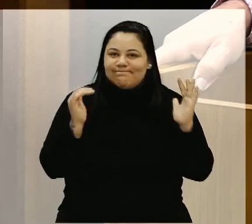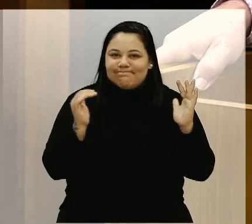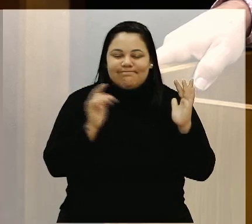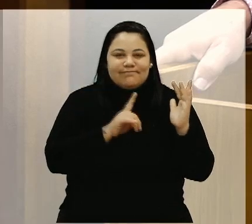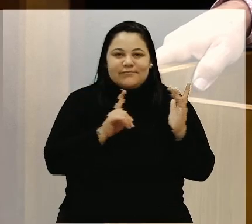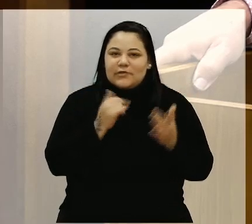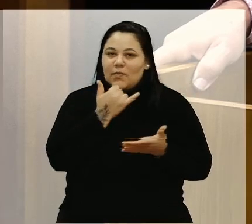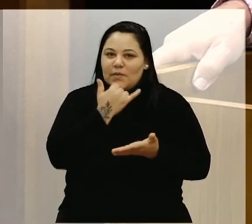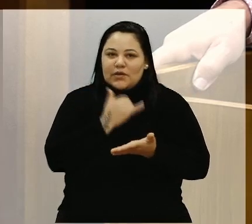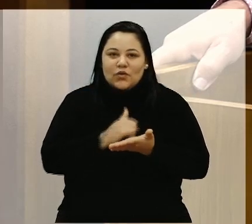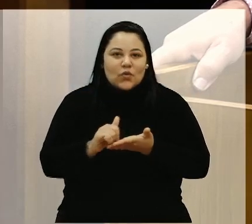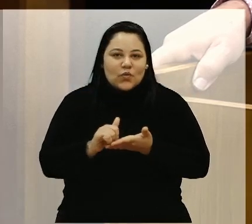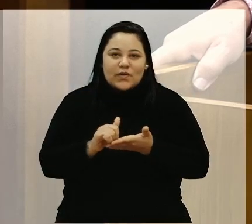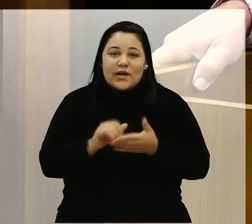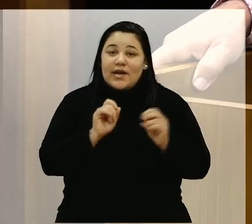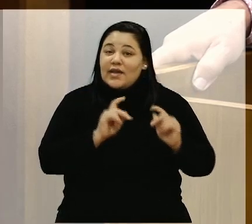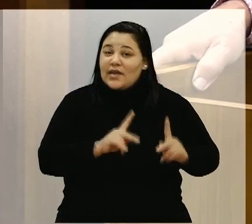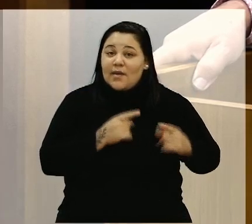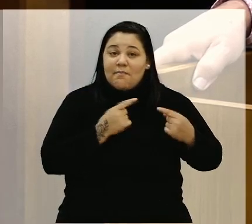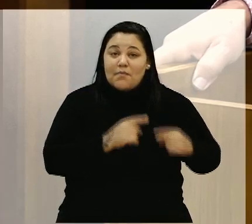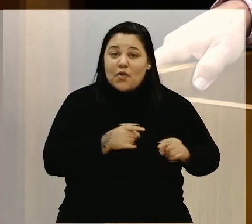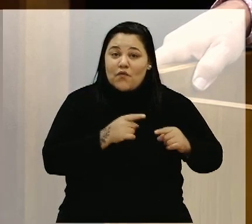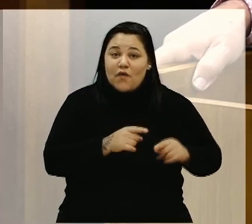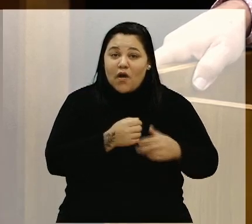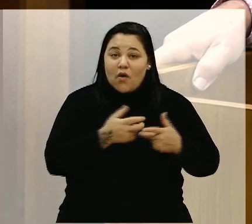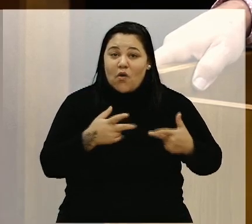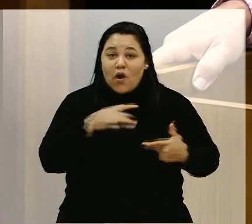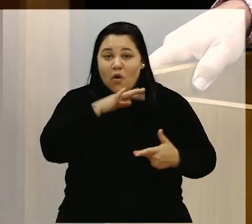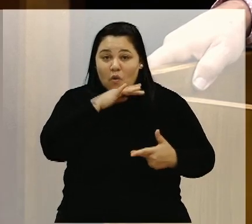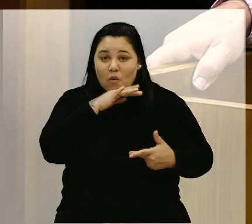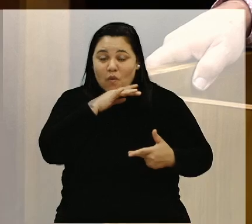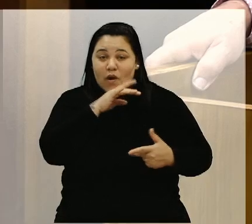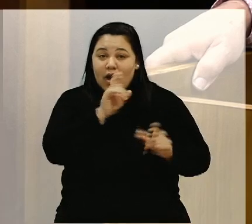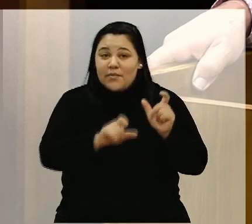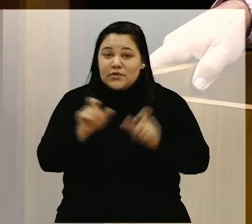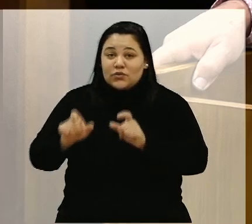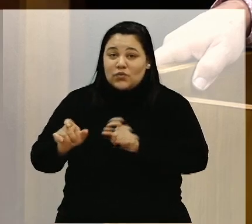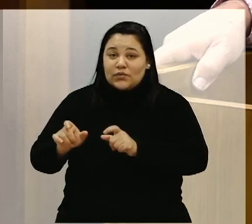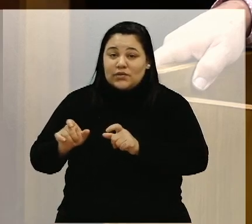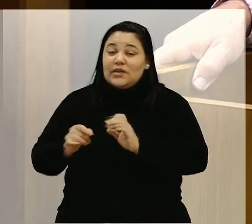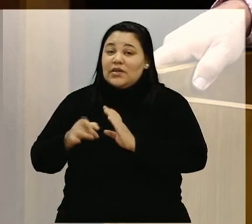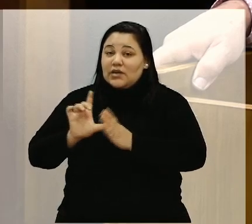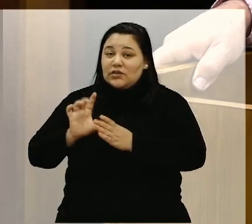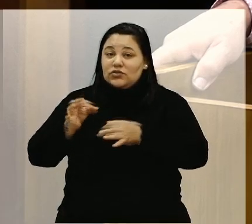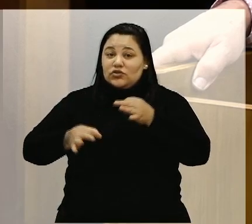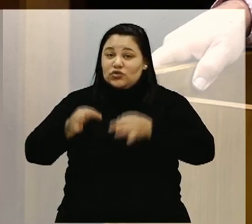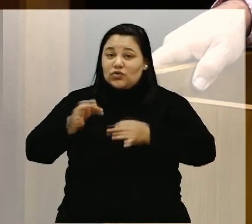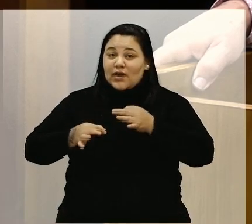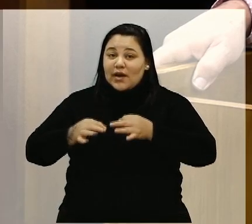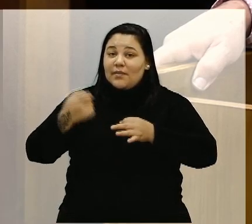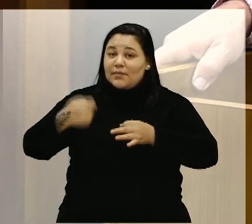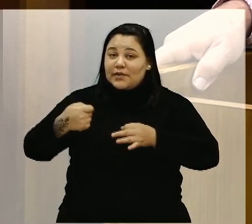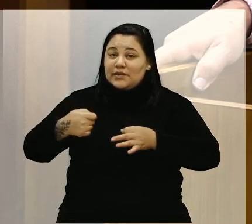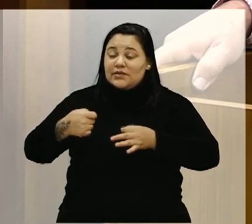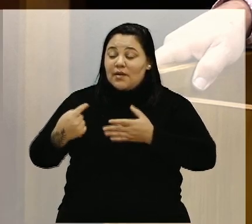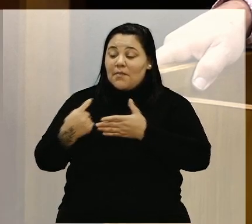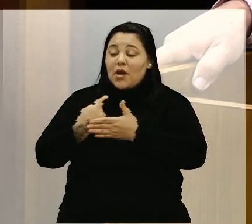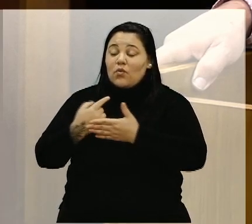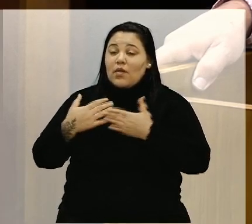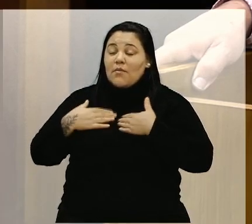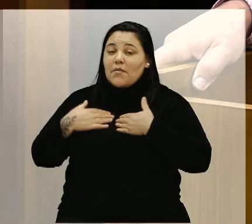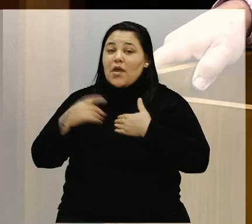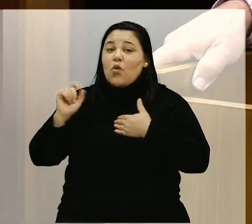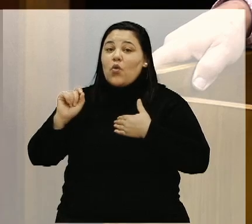Quem provocou isso foi o ser humano. Antes de julgar o outro, você faça a seguinte pergunta: o que eu